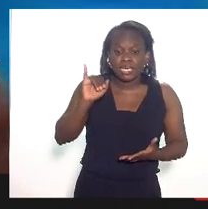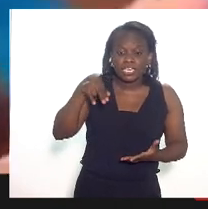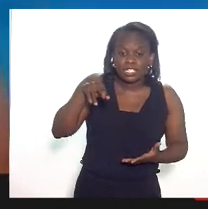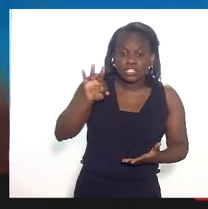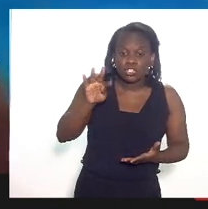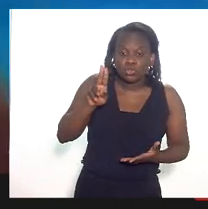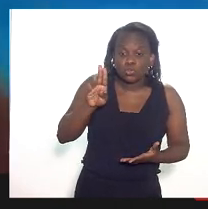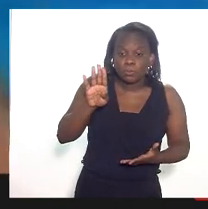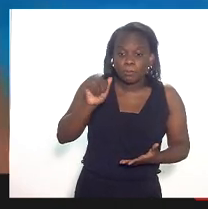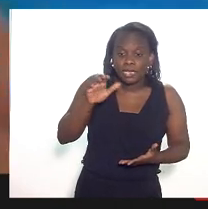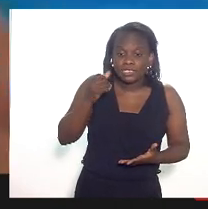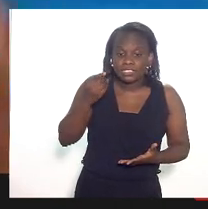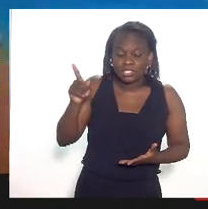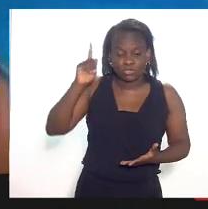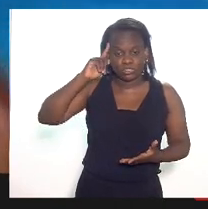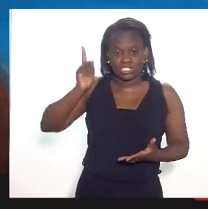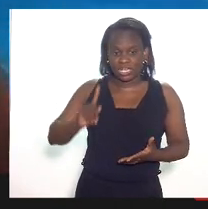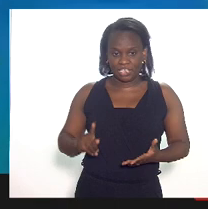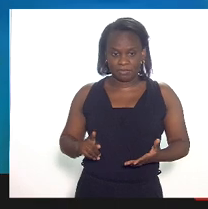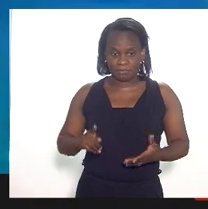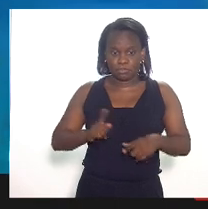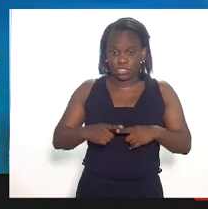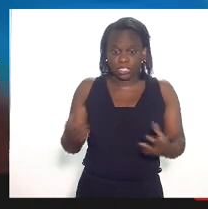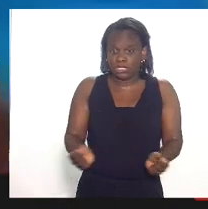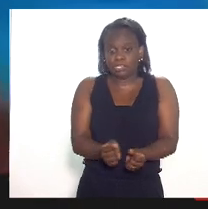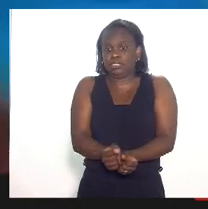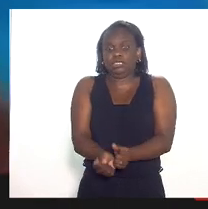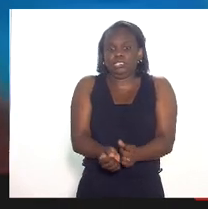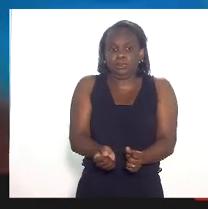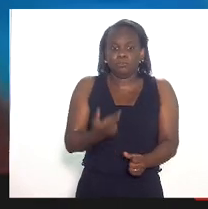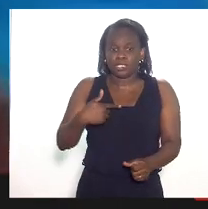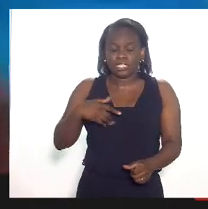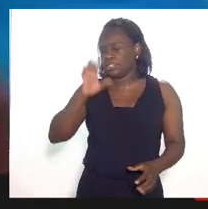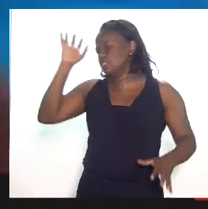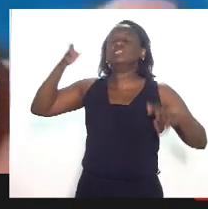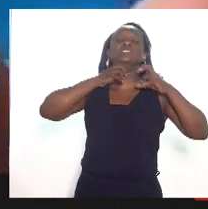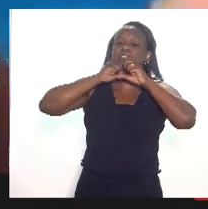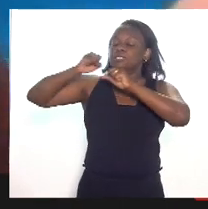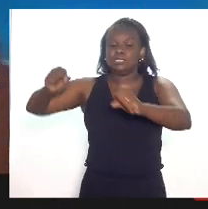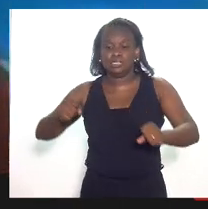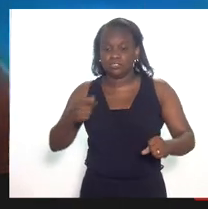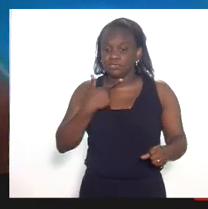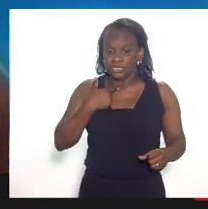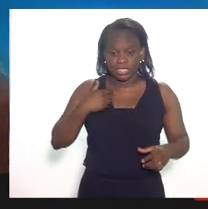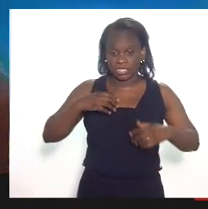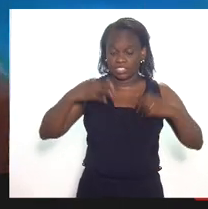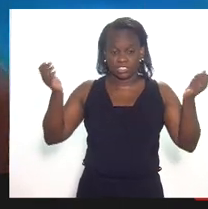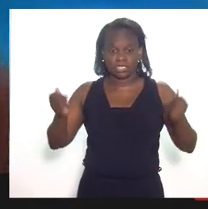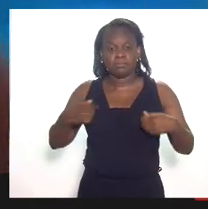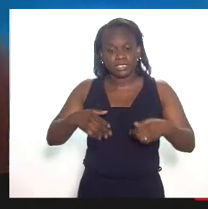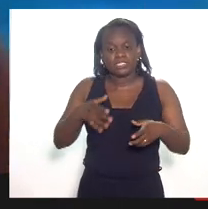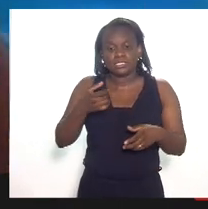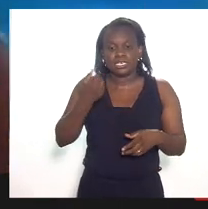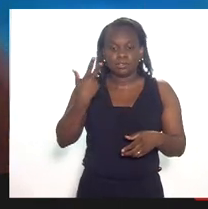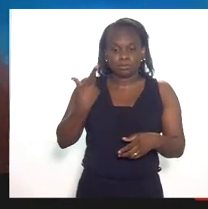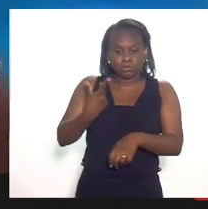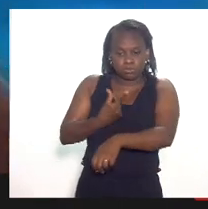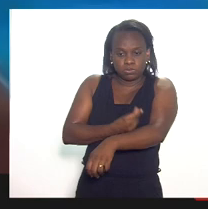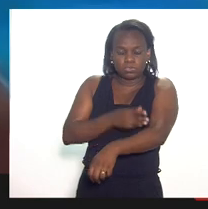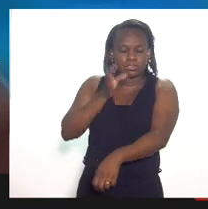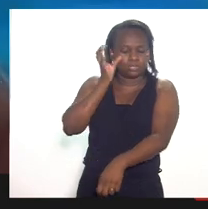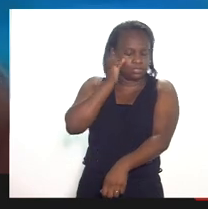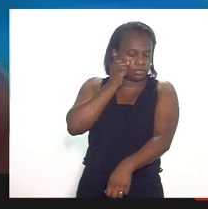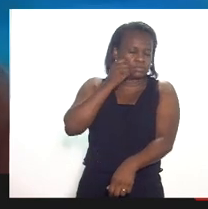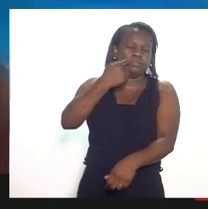sujeito entubado. E quando por que ele é contido? Ele é contido porque ele vai arrancar o tubo, né? Ele tem que ser contido por causa disso. Essa situação é